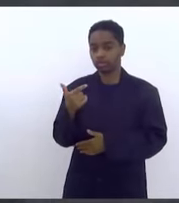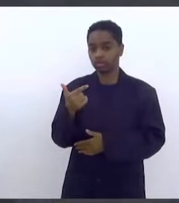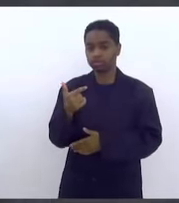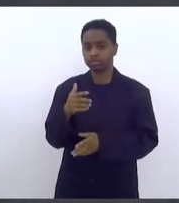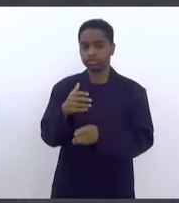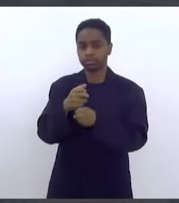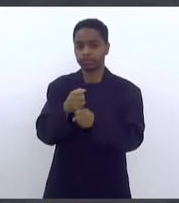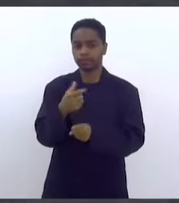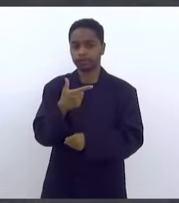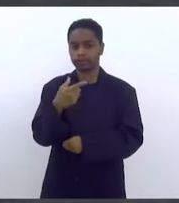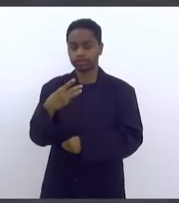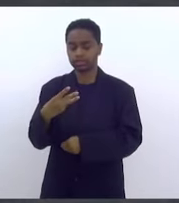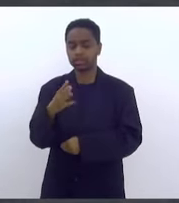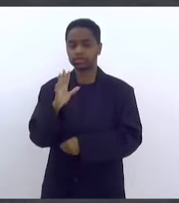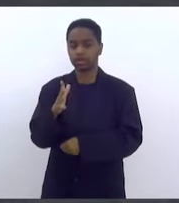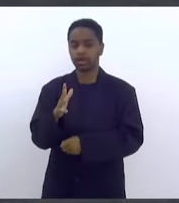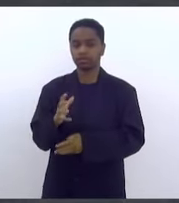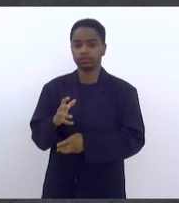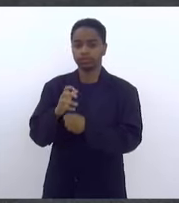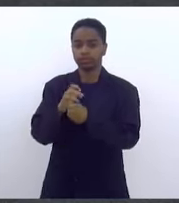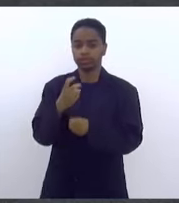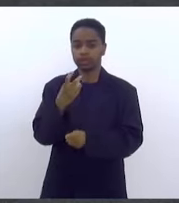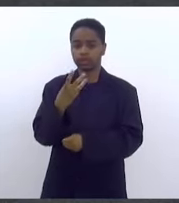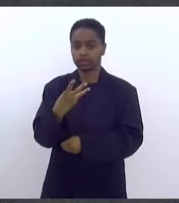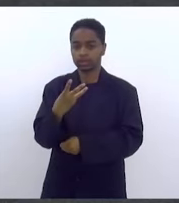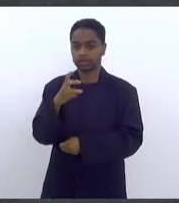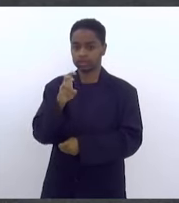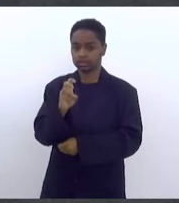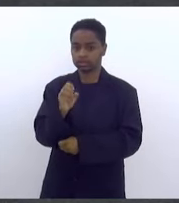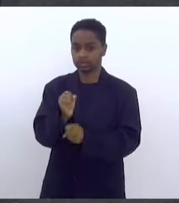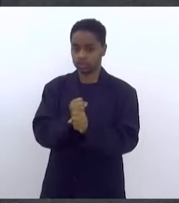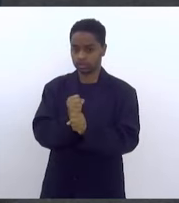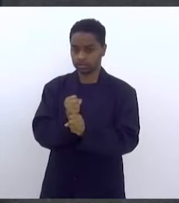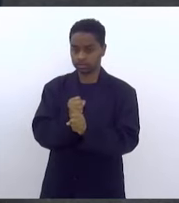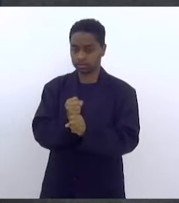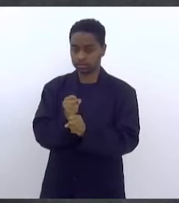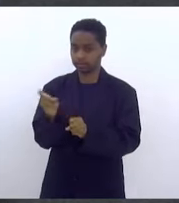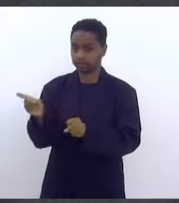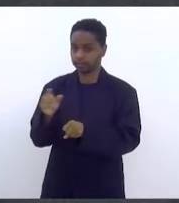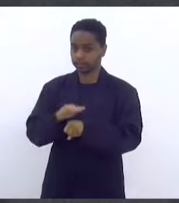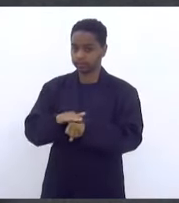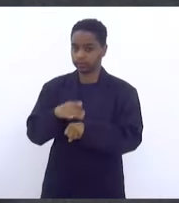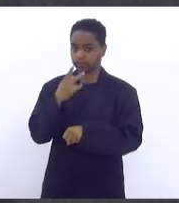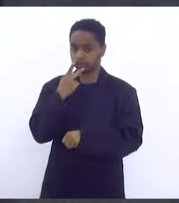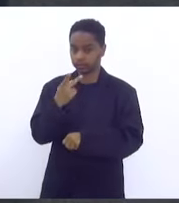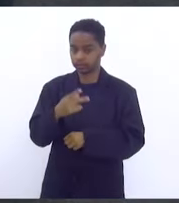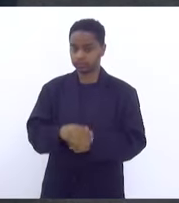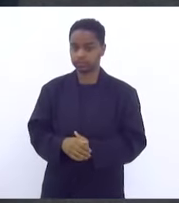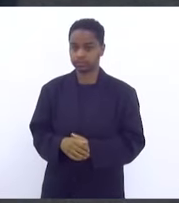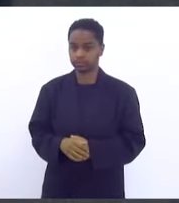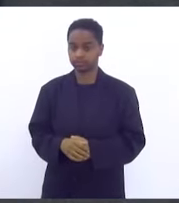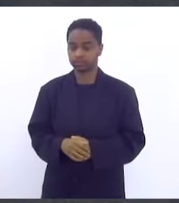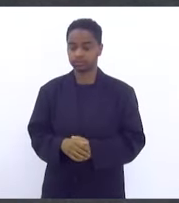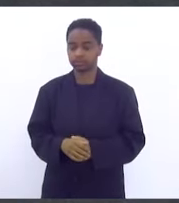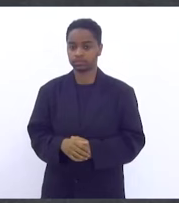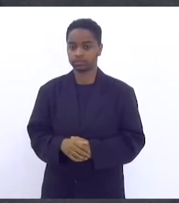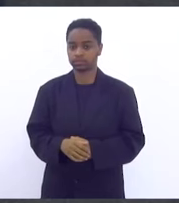23, 35 anos, disse ele. O